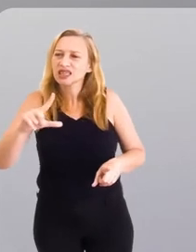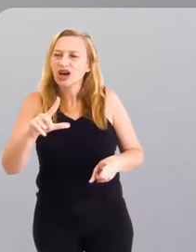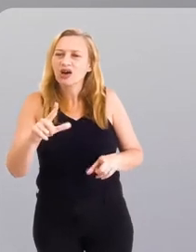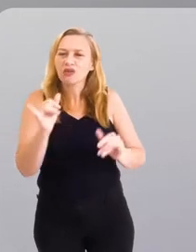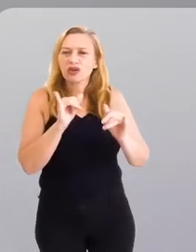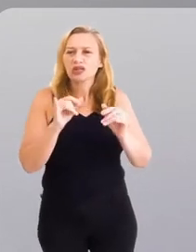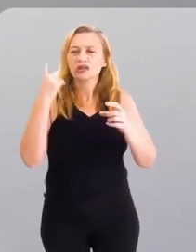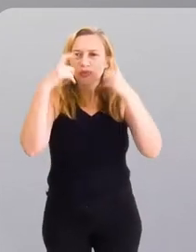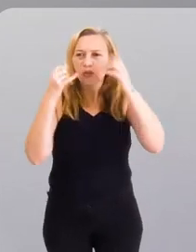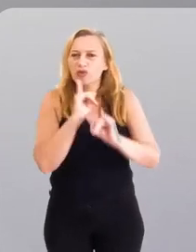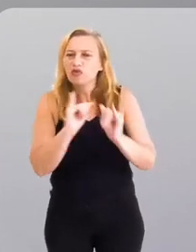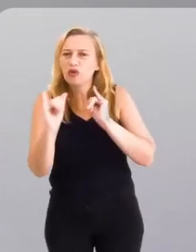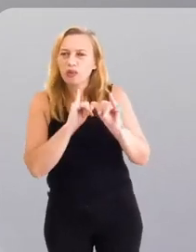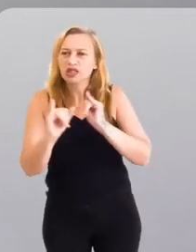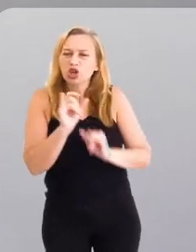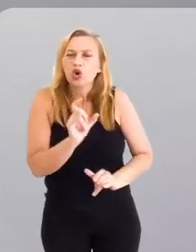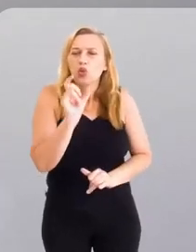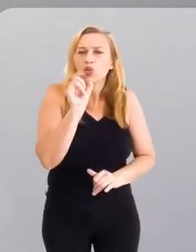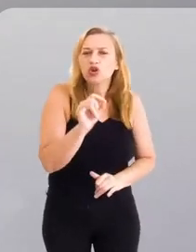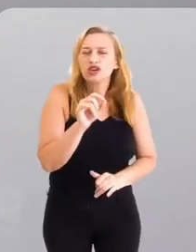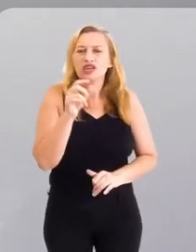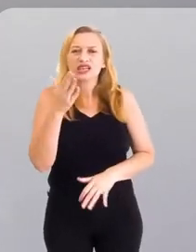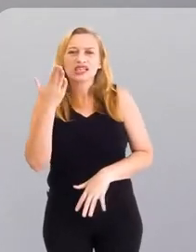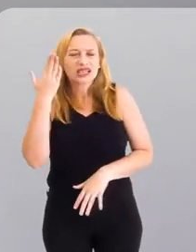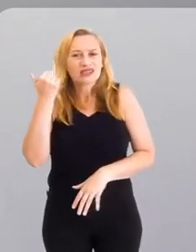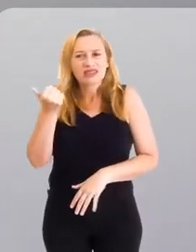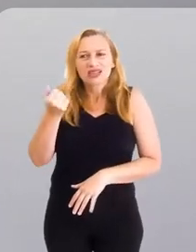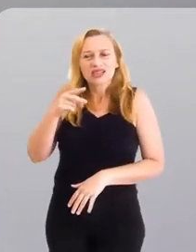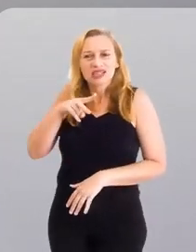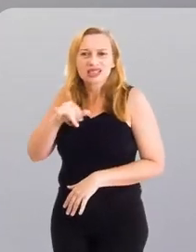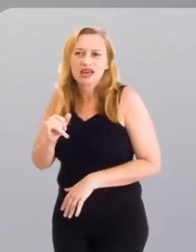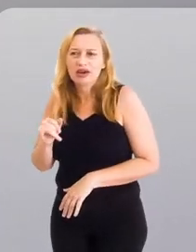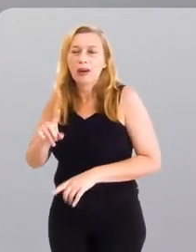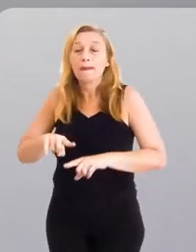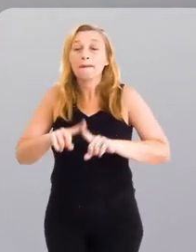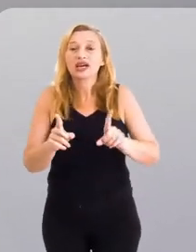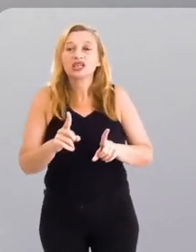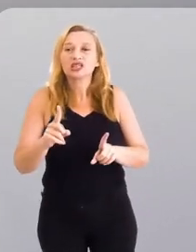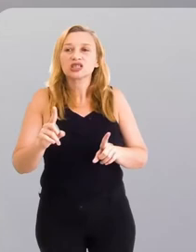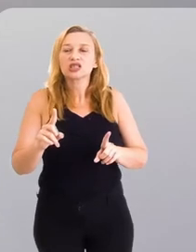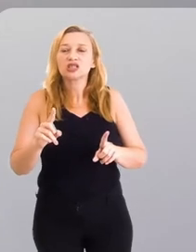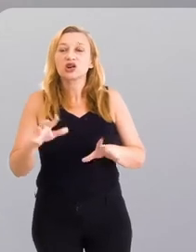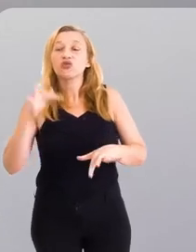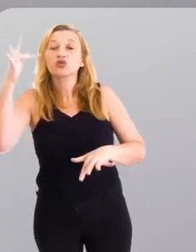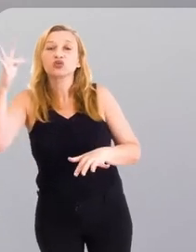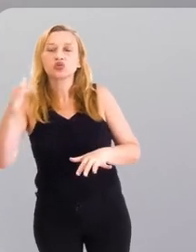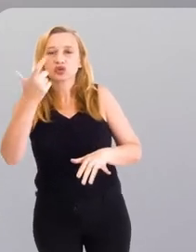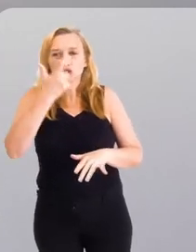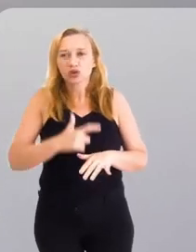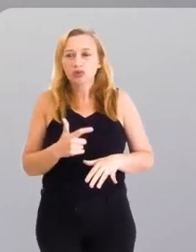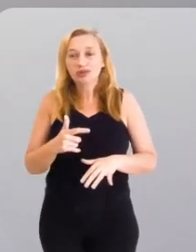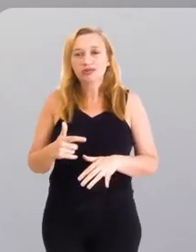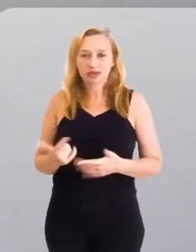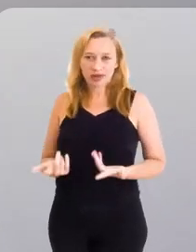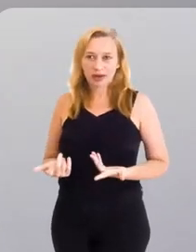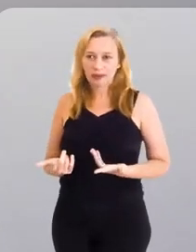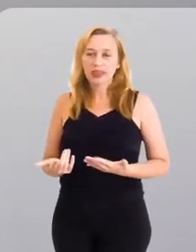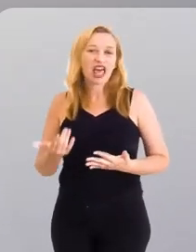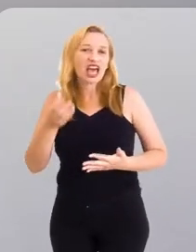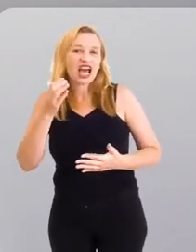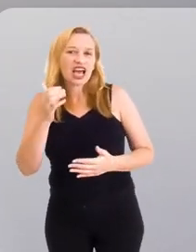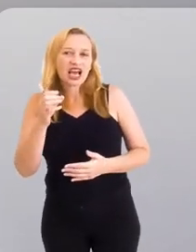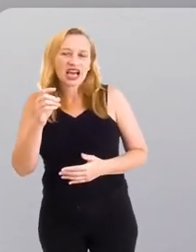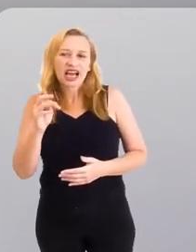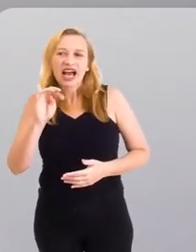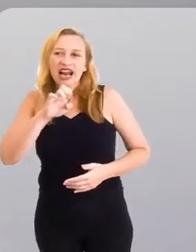muito com esse aspecto formativo. Não só o que você vai saber, mas que ser humano você vai se tornar a partir disso. Seja